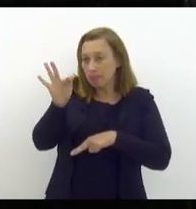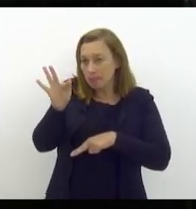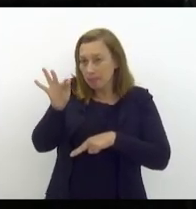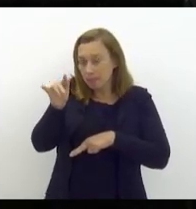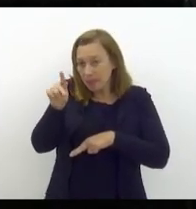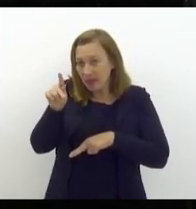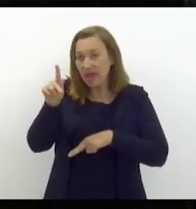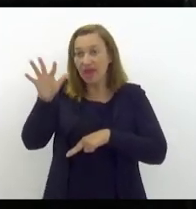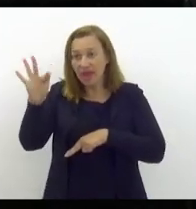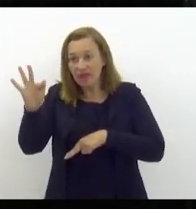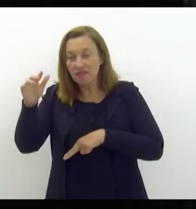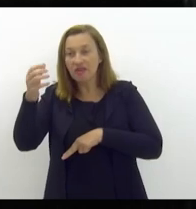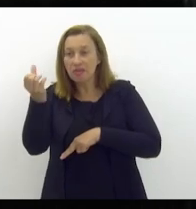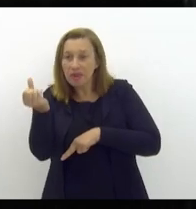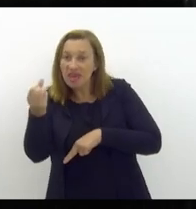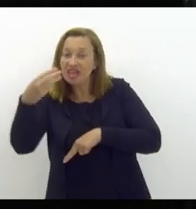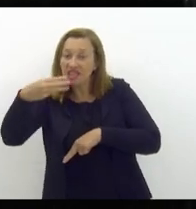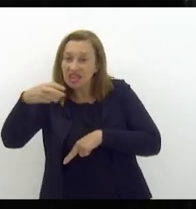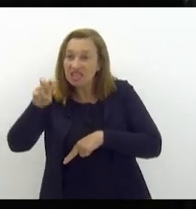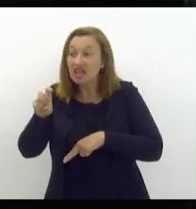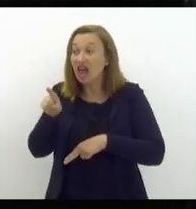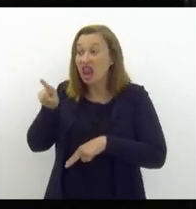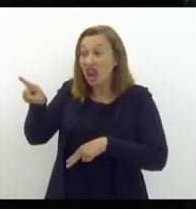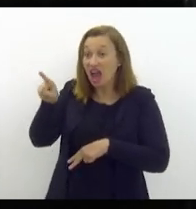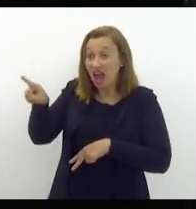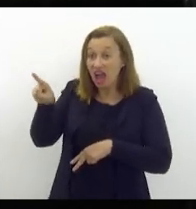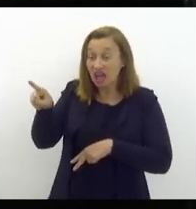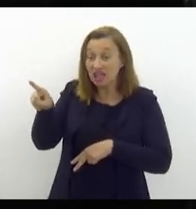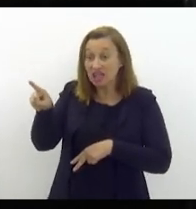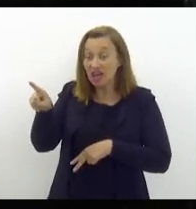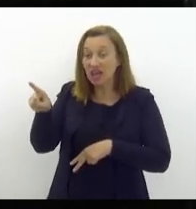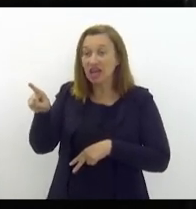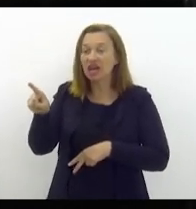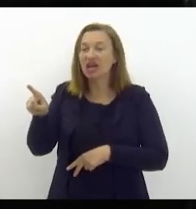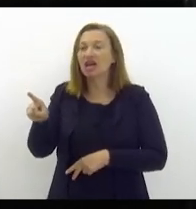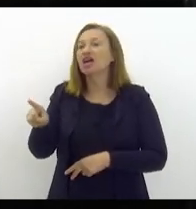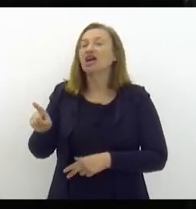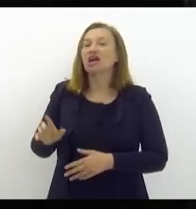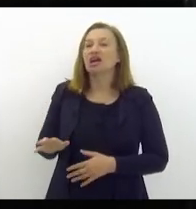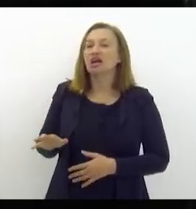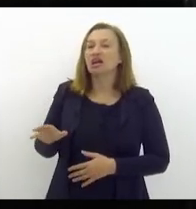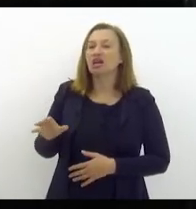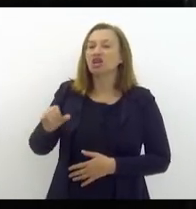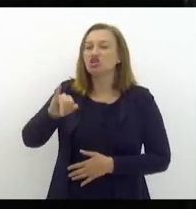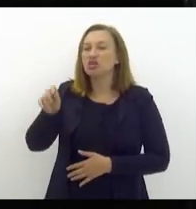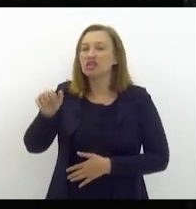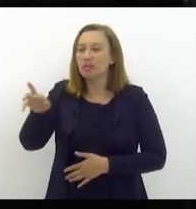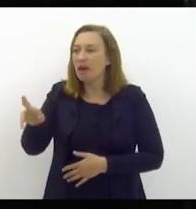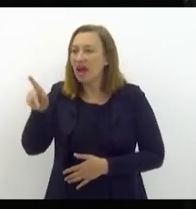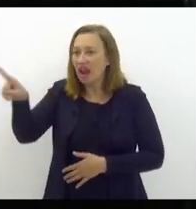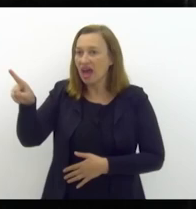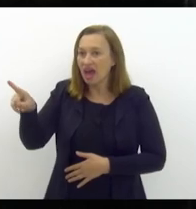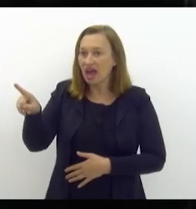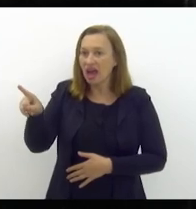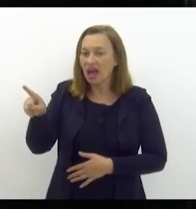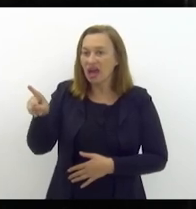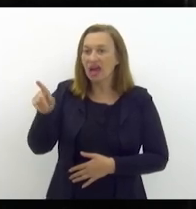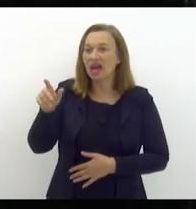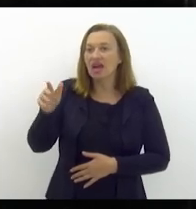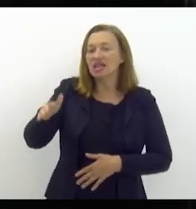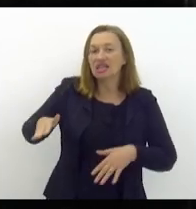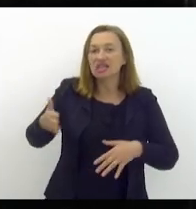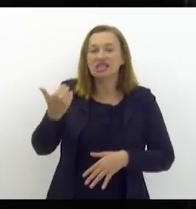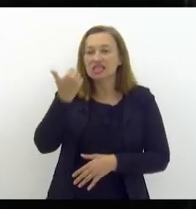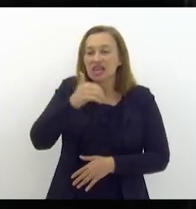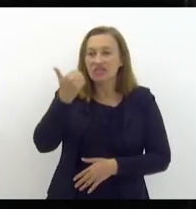Para quem não lembra, lá na região do professor Josemar, quando mataram aquela vagabunda chamada Hello Kitty, que mereceu morrer e como